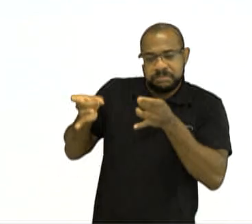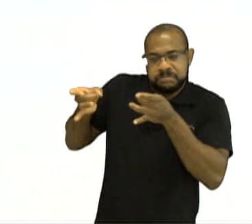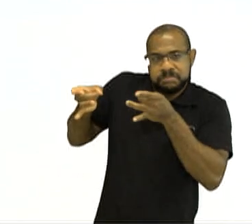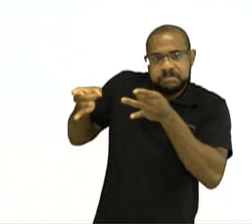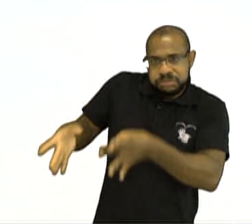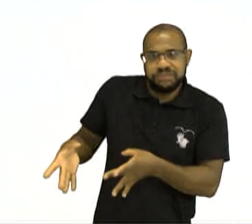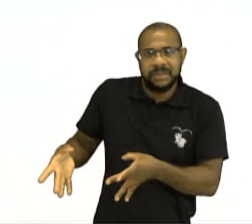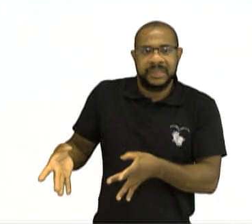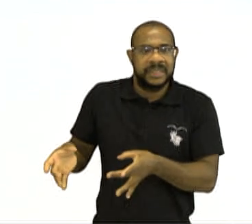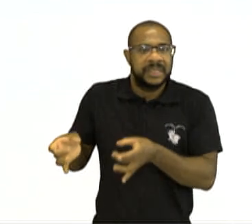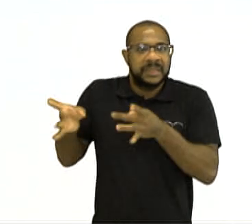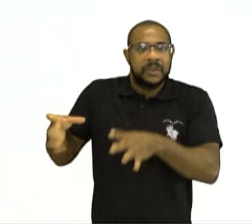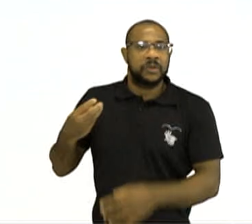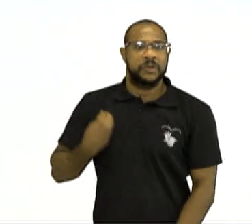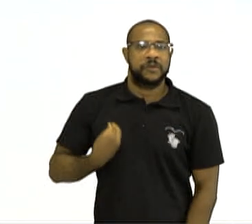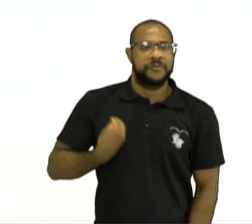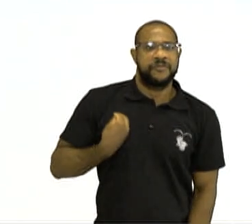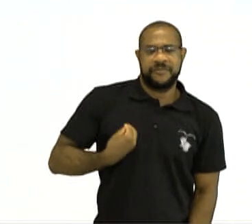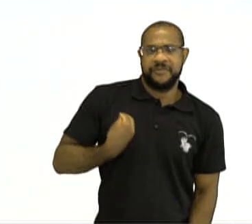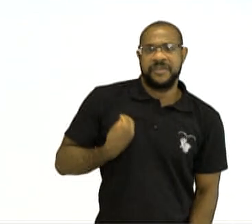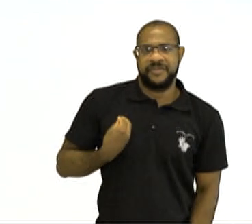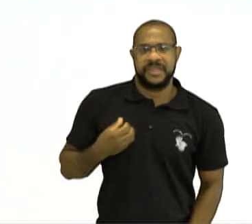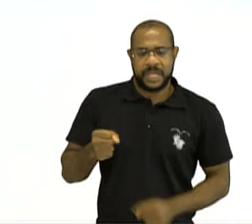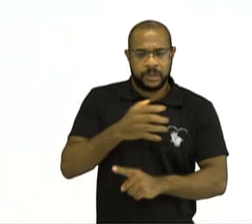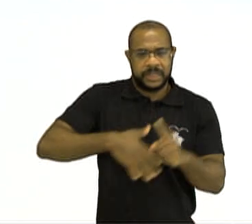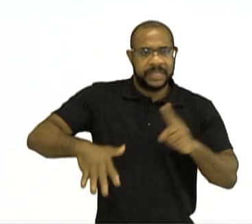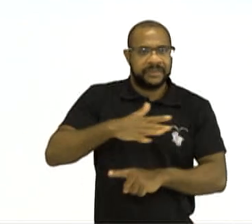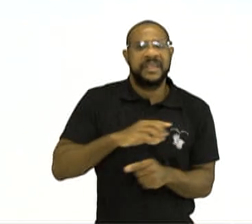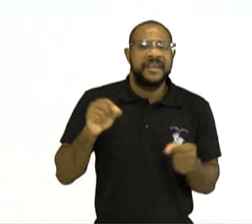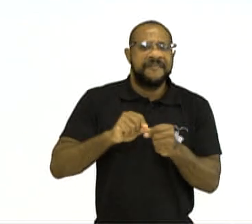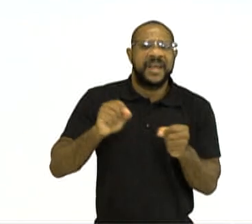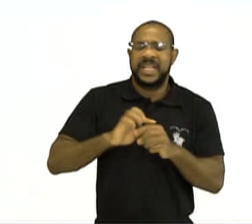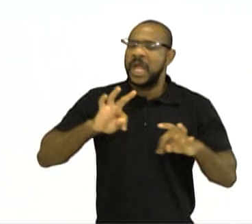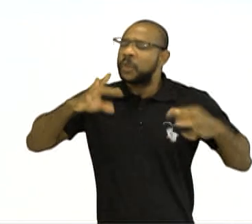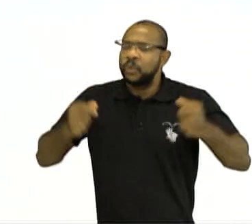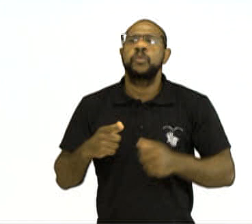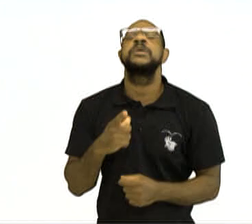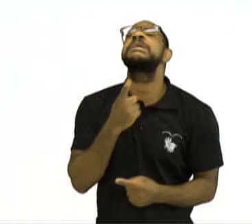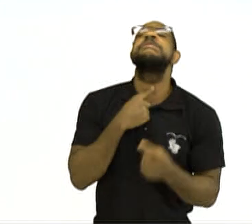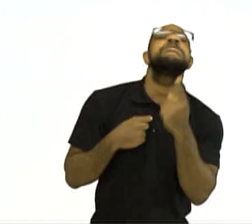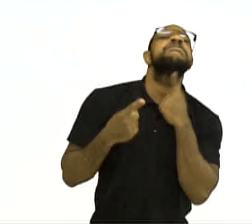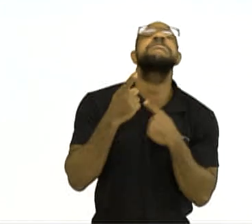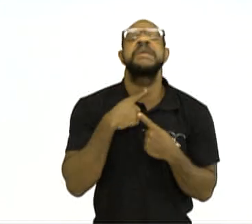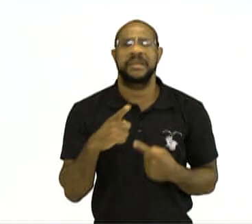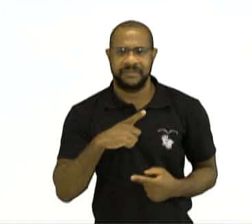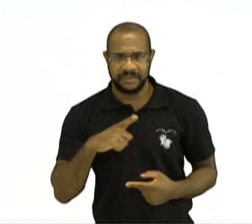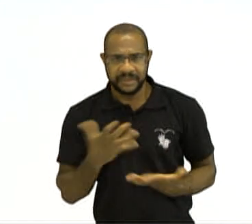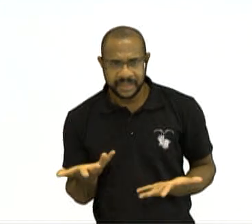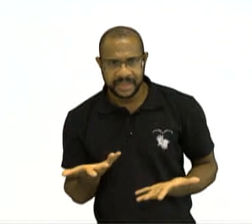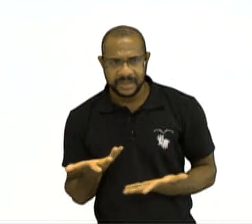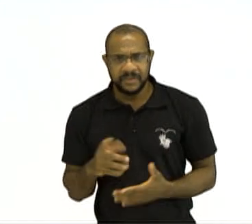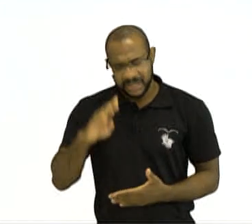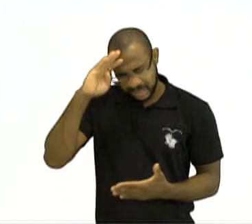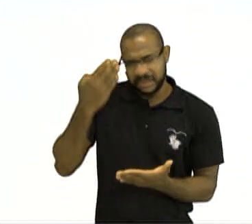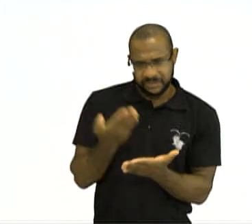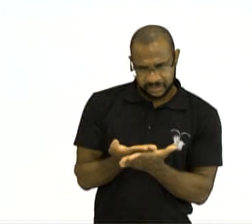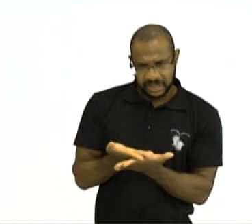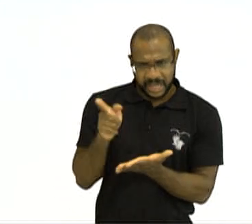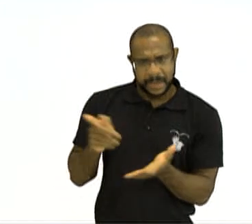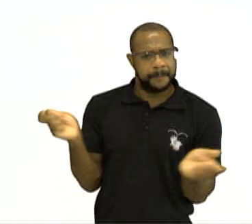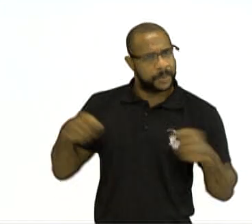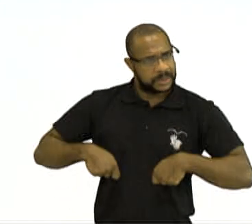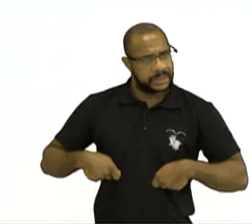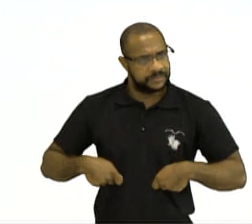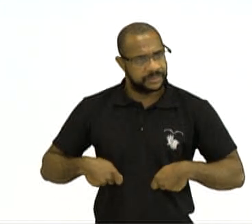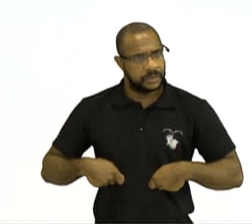vive em sociedade e assim fazer tudo o que se deseja? Sim ou não? Você acredita que isso é possível ou que